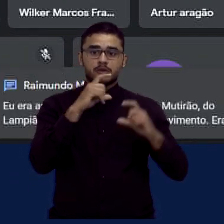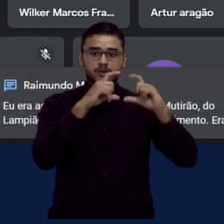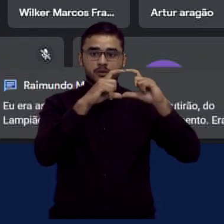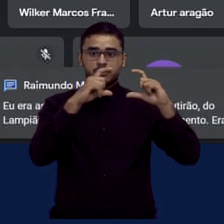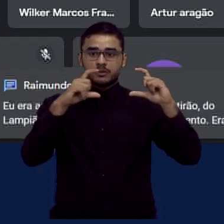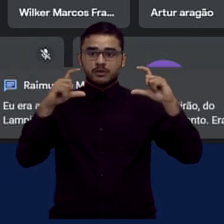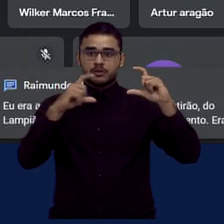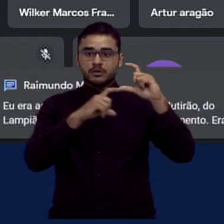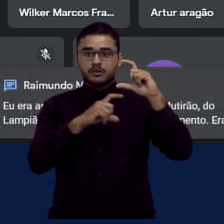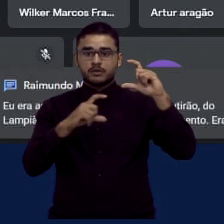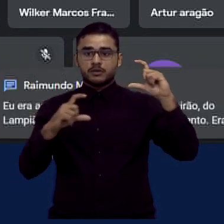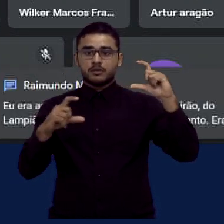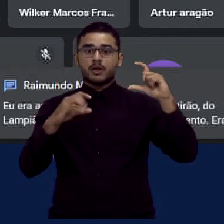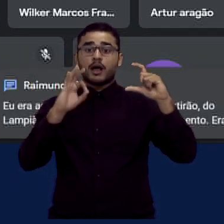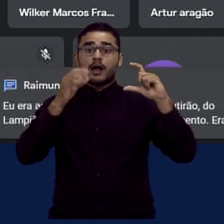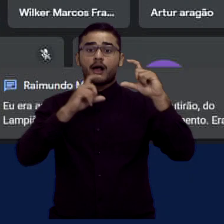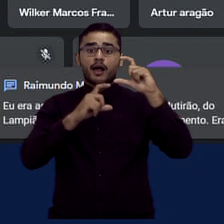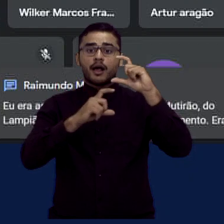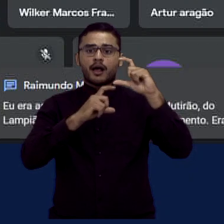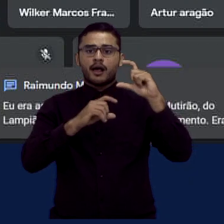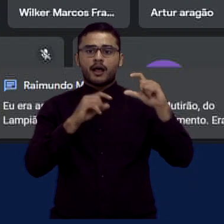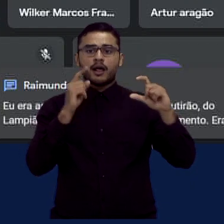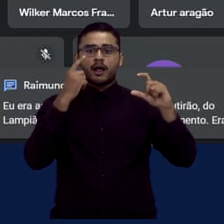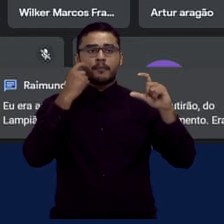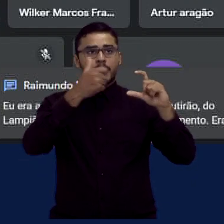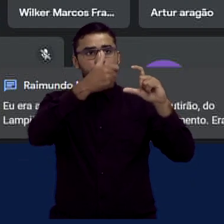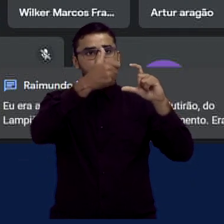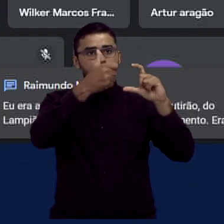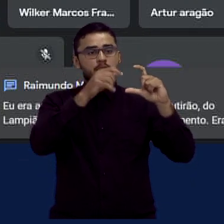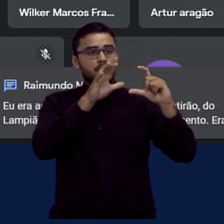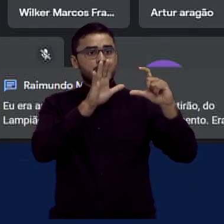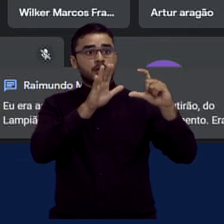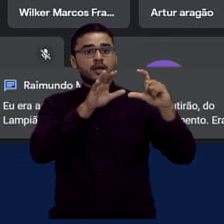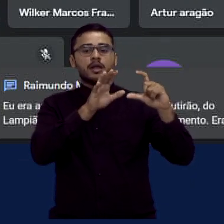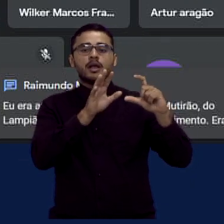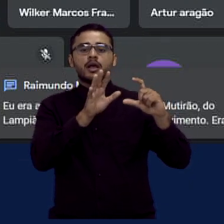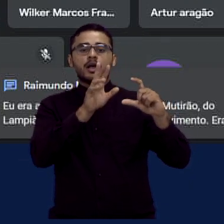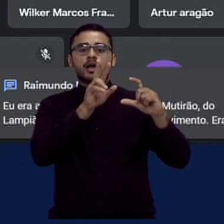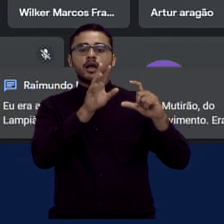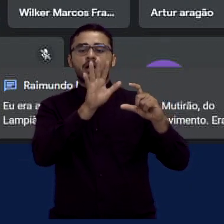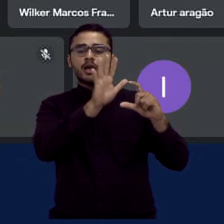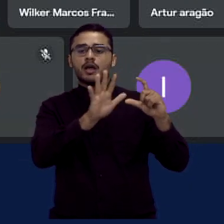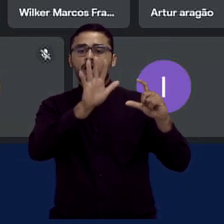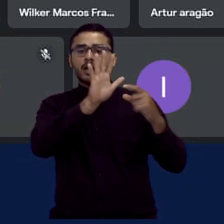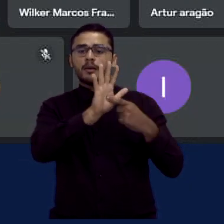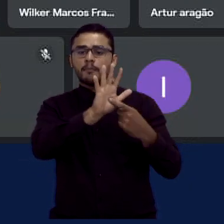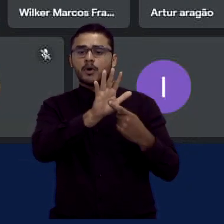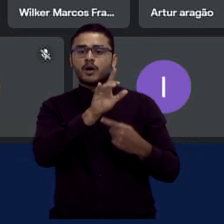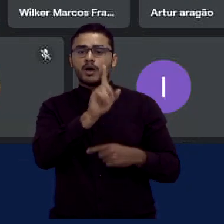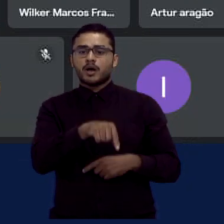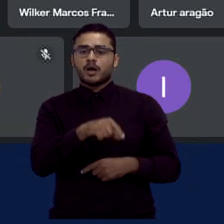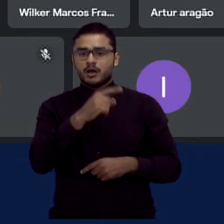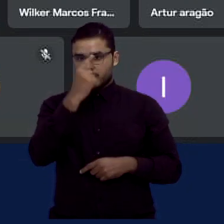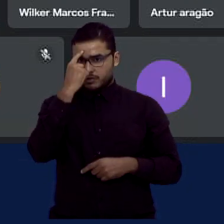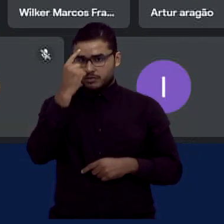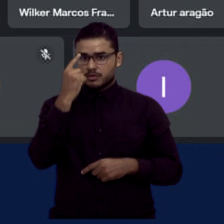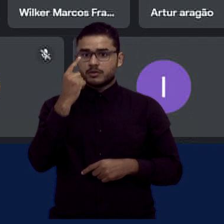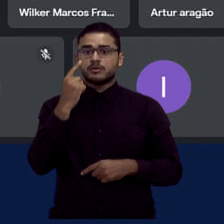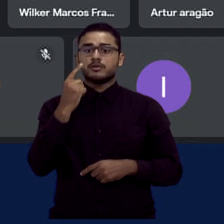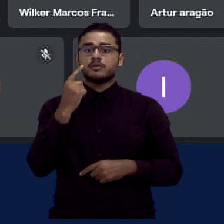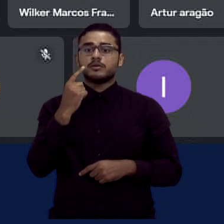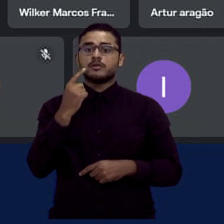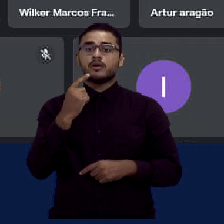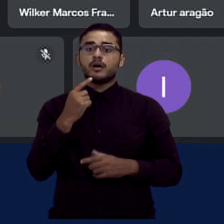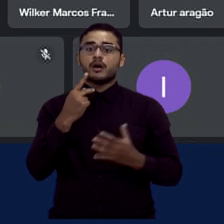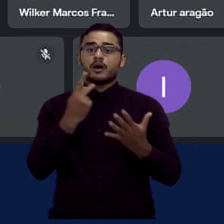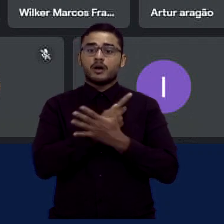quadro, são os mesmos dois personagens em outro momento. Isso é requadro. Ou seja, ele utilizou elementos da imagem para